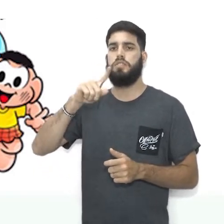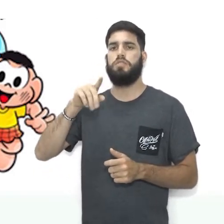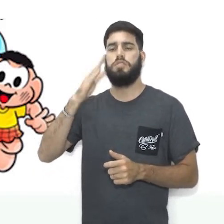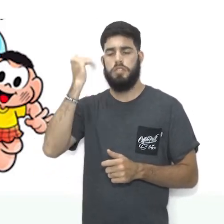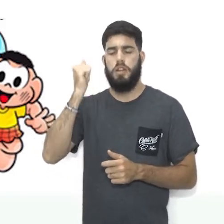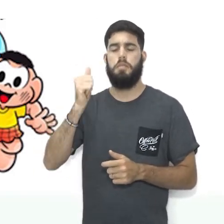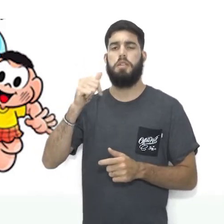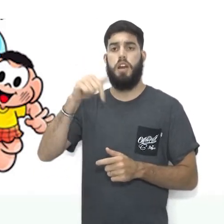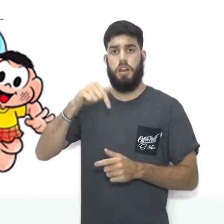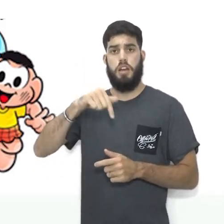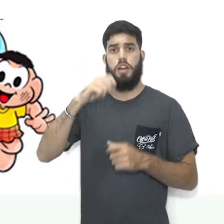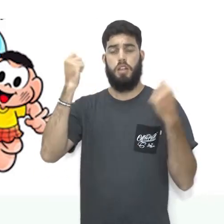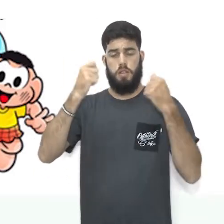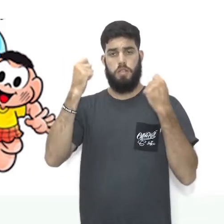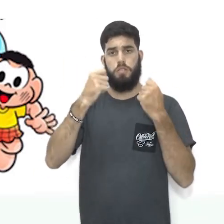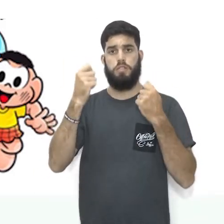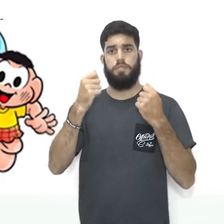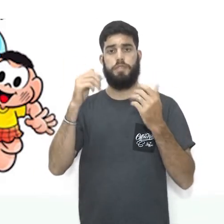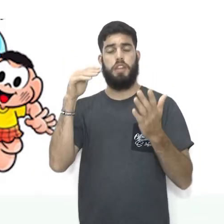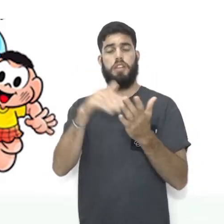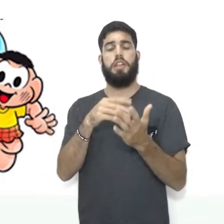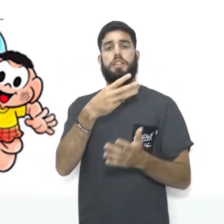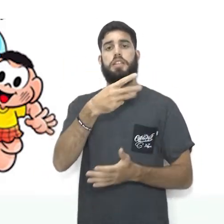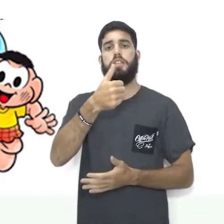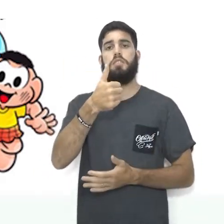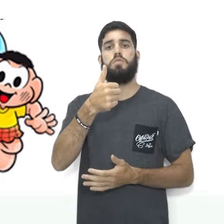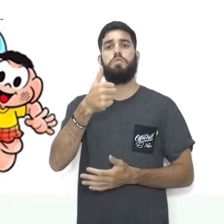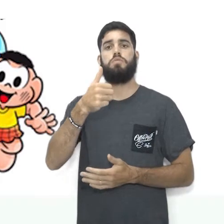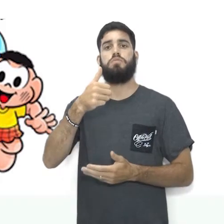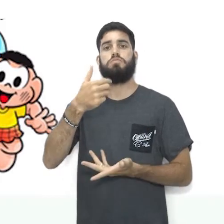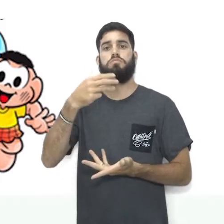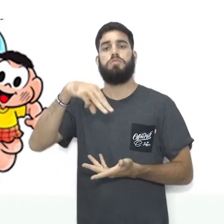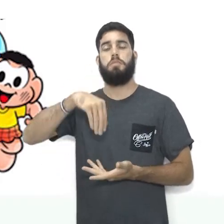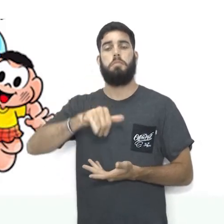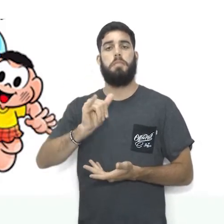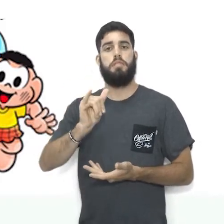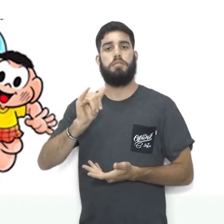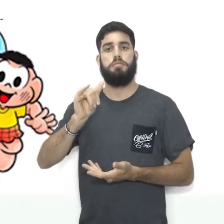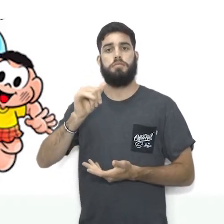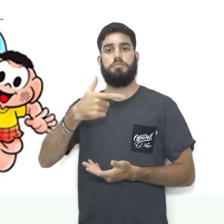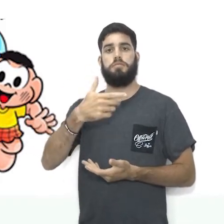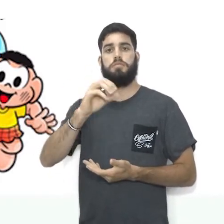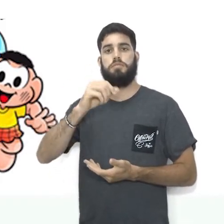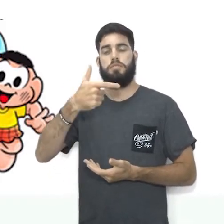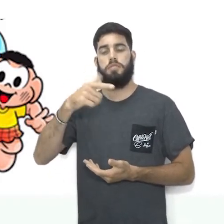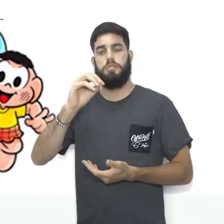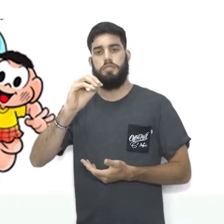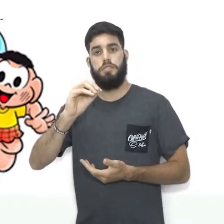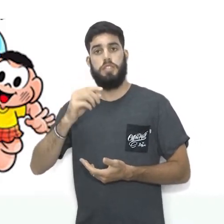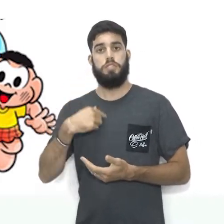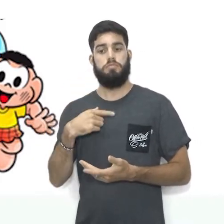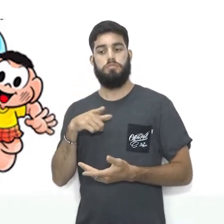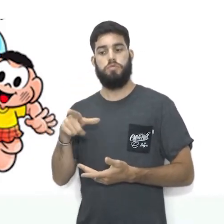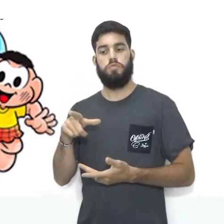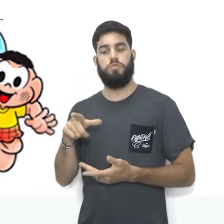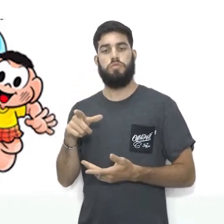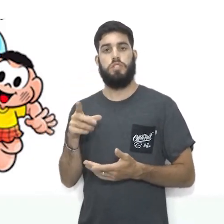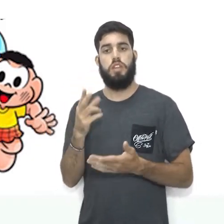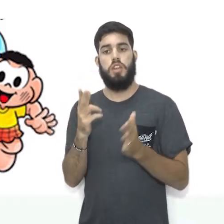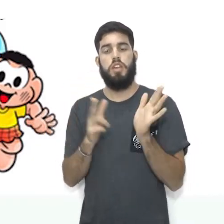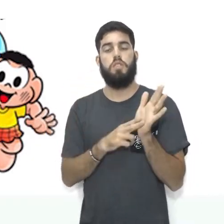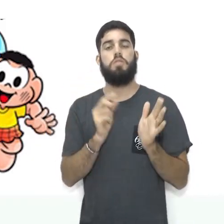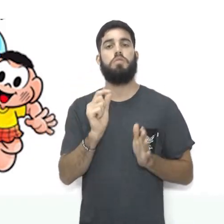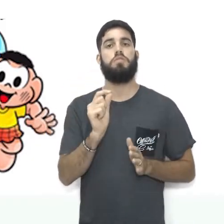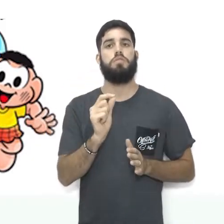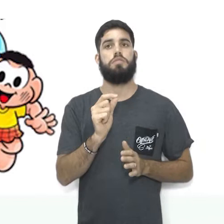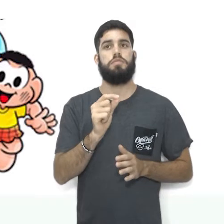até 31 de maio de 2020, a soma de pacientes recuperados e de casos confirmados de Covid-19 era igual a